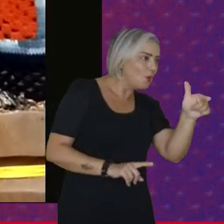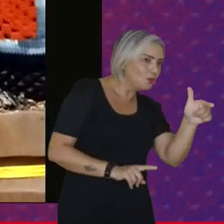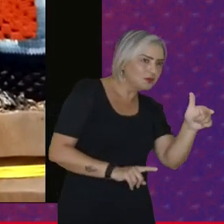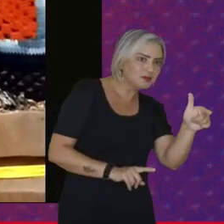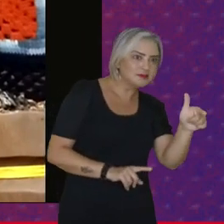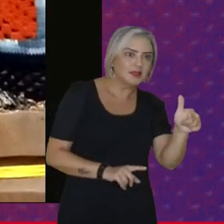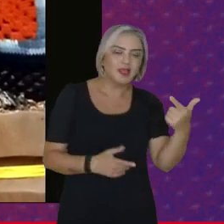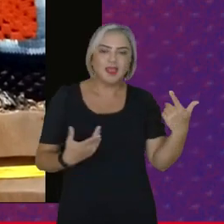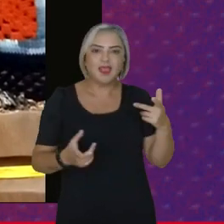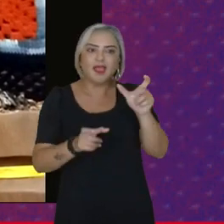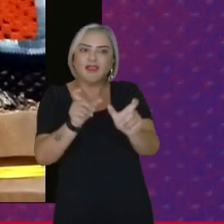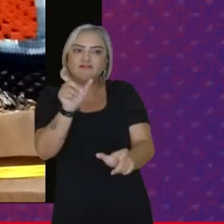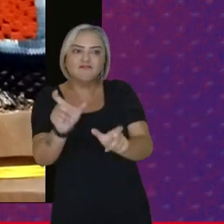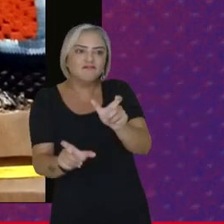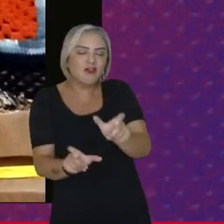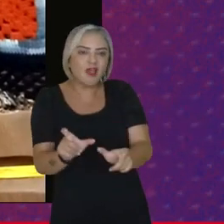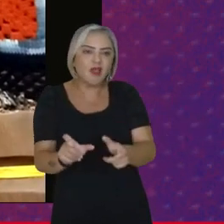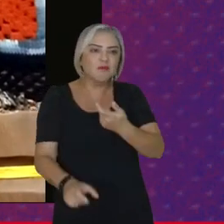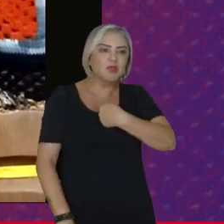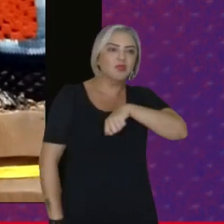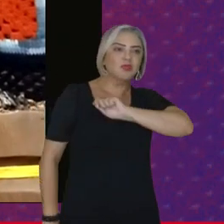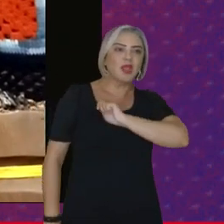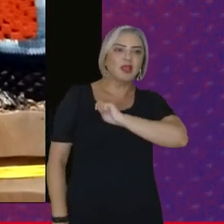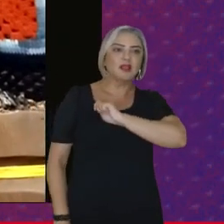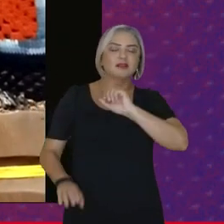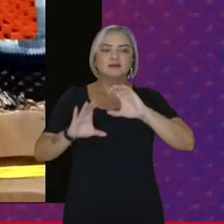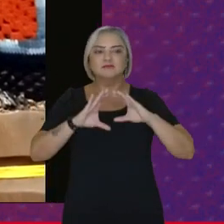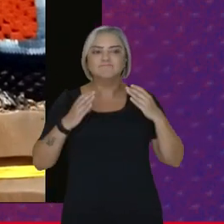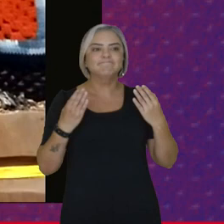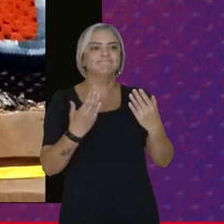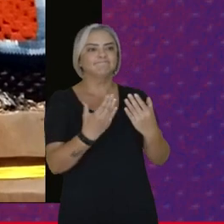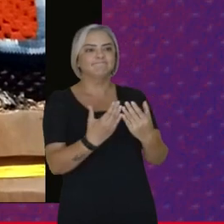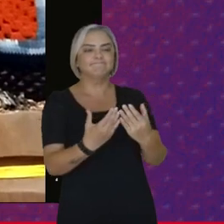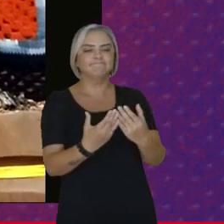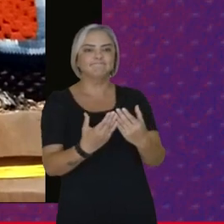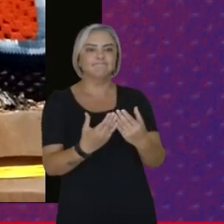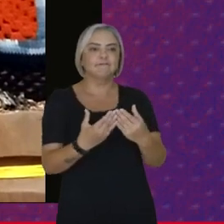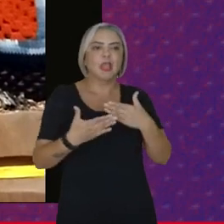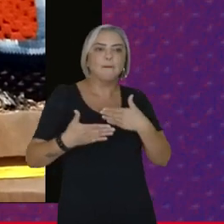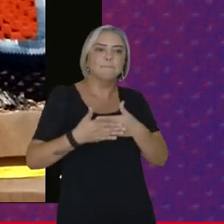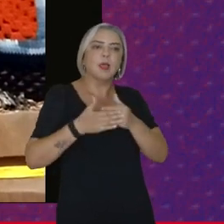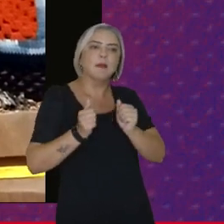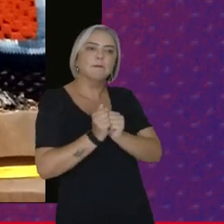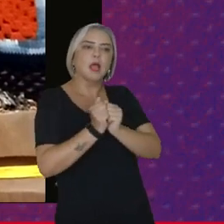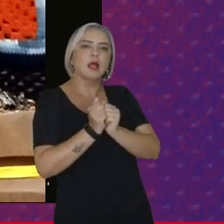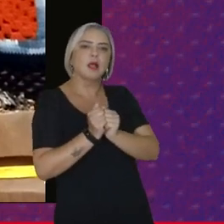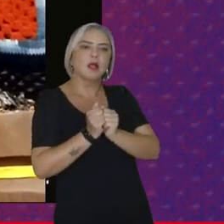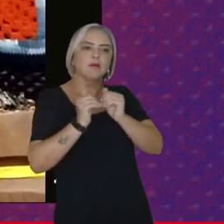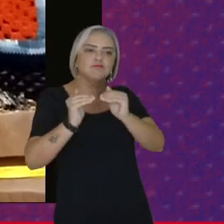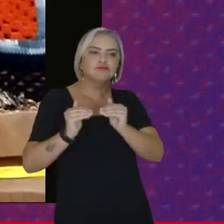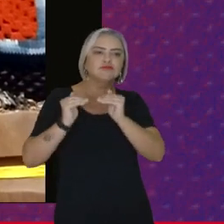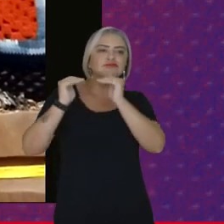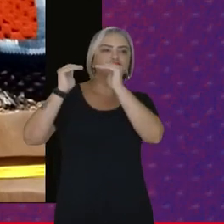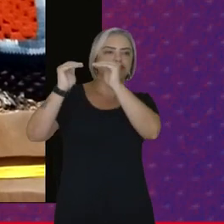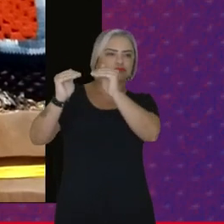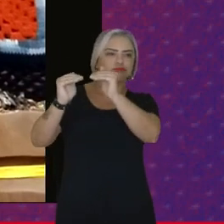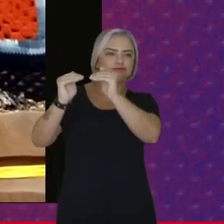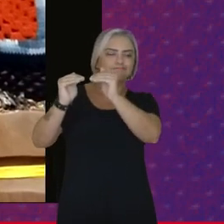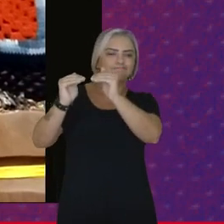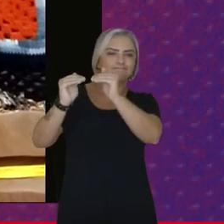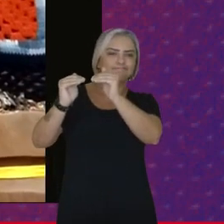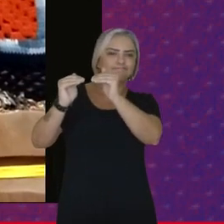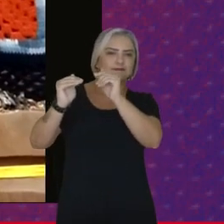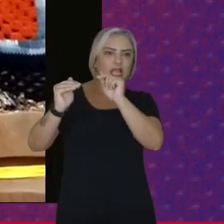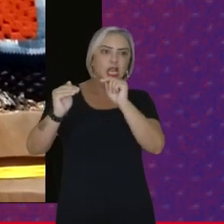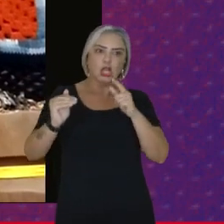vezes é a forma do delegado dessa conferência ficar mais próximo ao majoritário. A gente